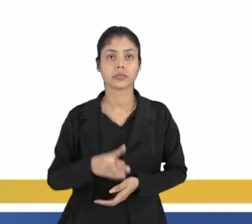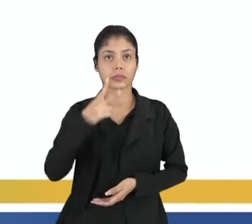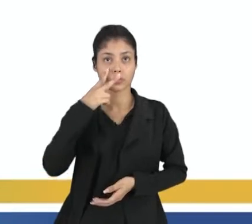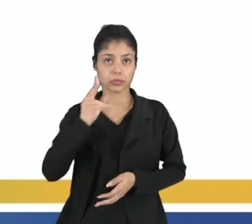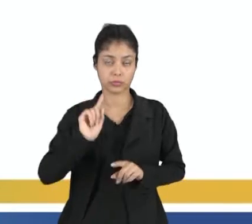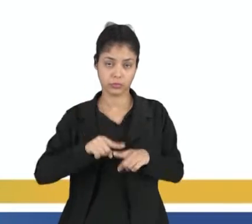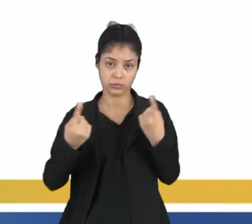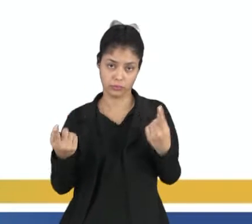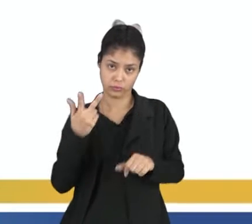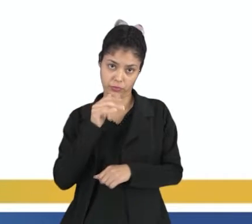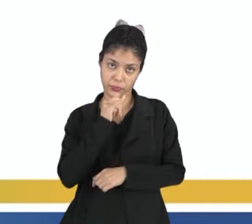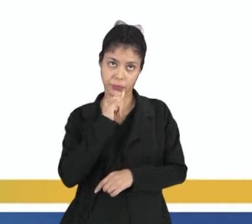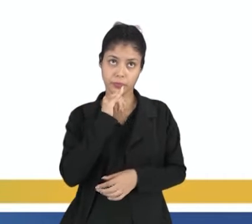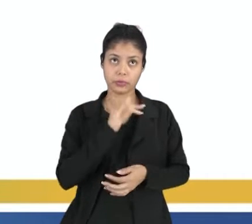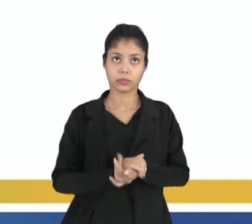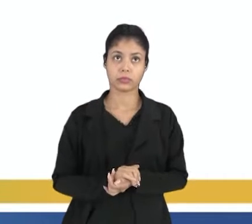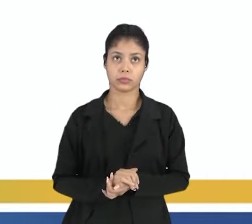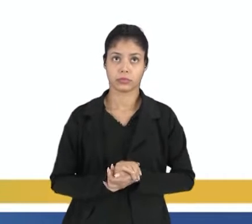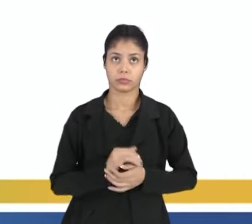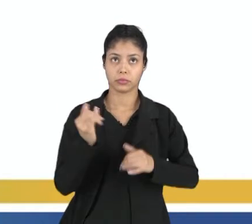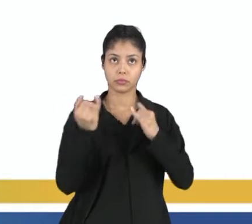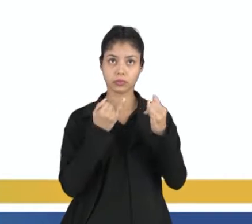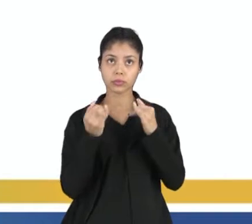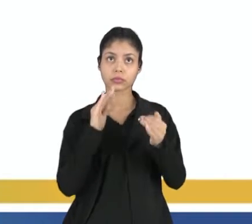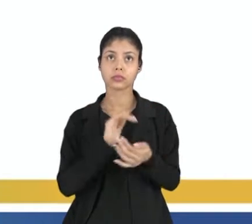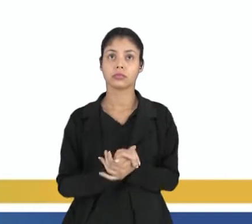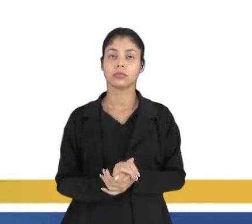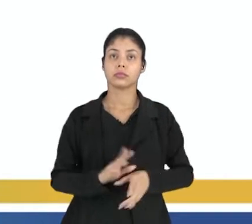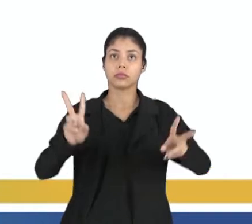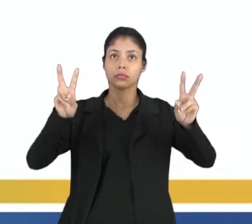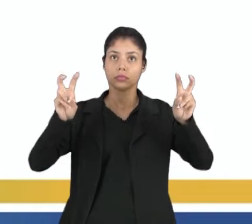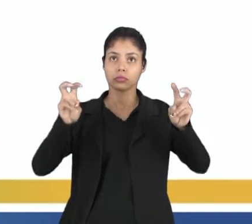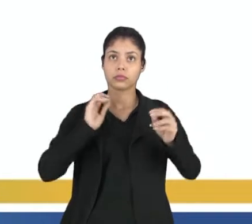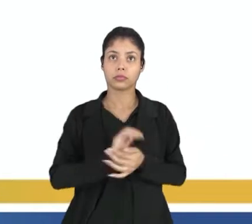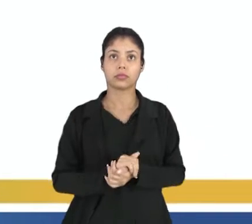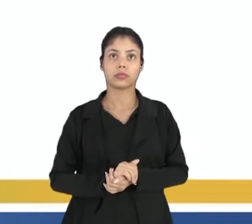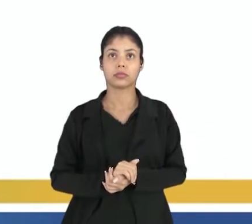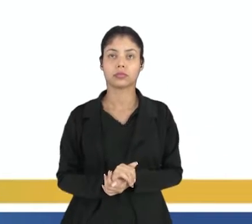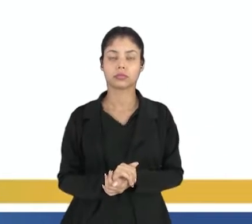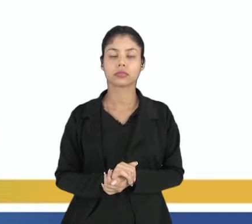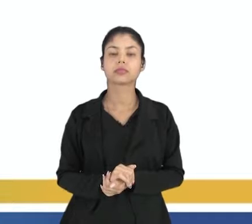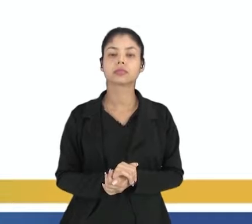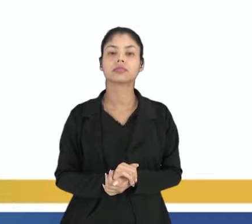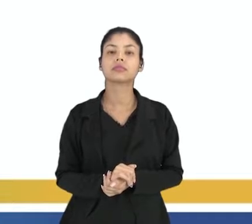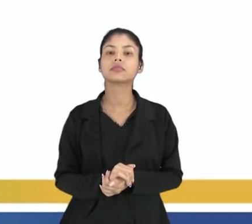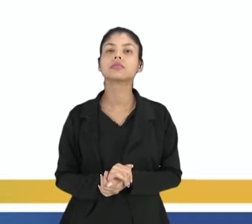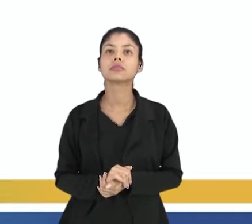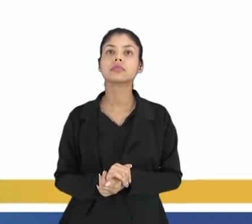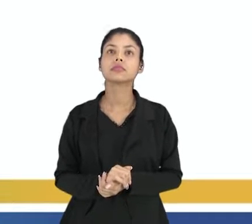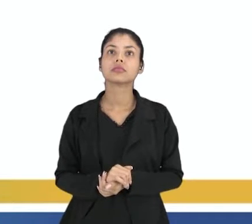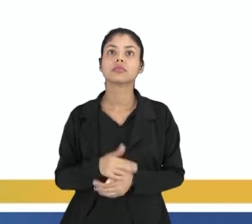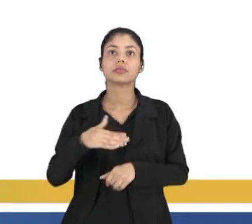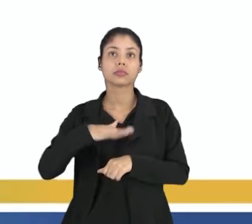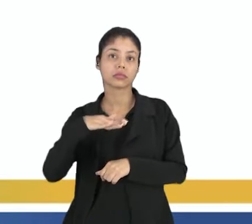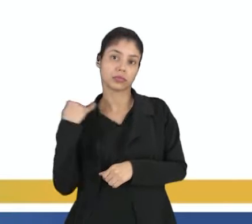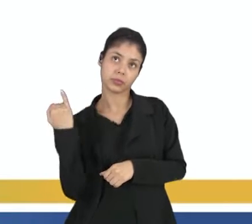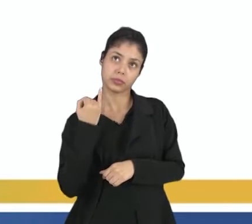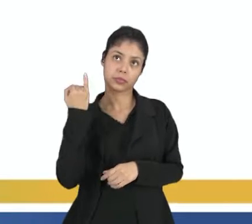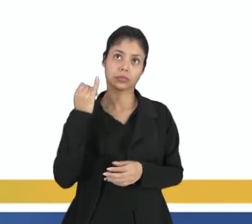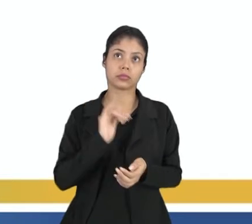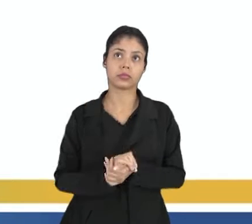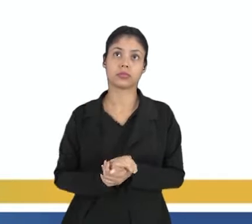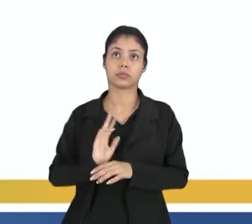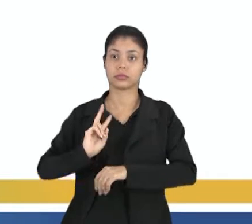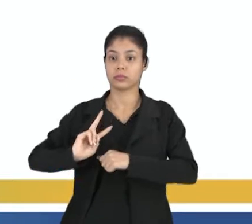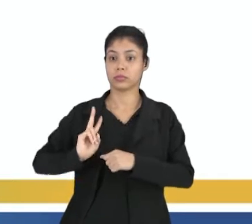Vamos aí a mais um exemplo. Os infográficos mais específicos, que tratam de assuntos que são mais